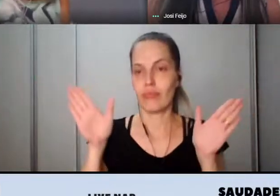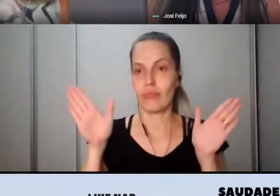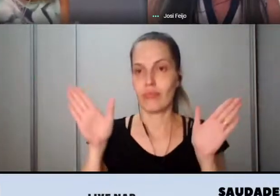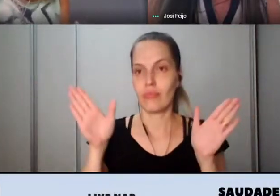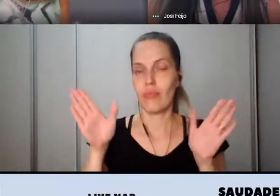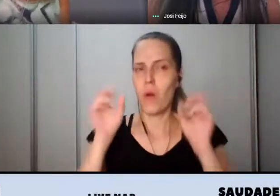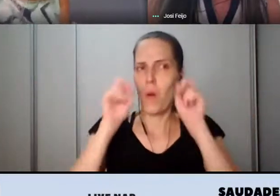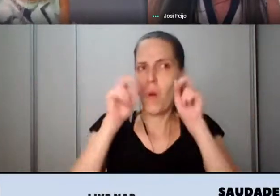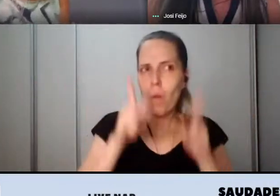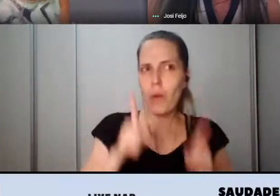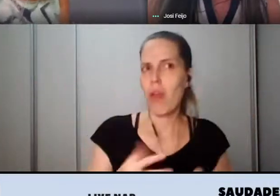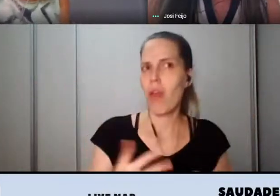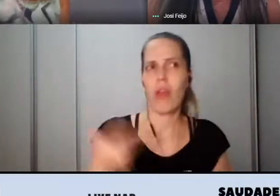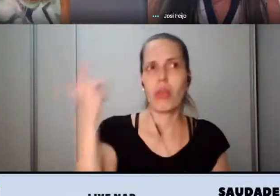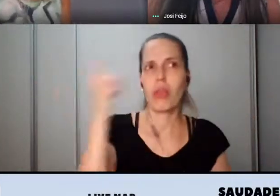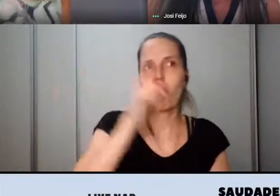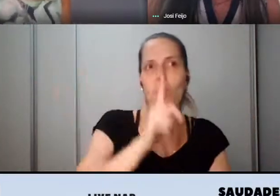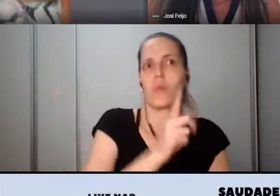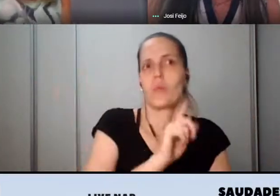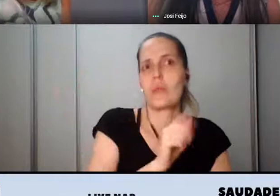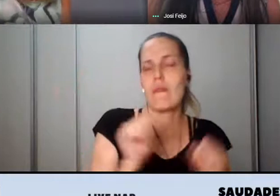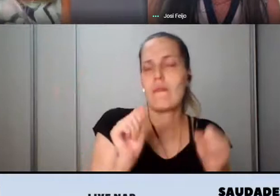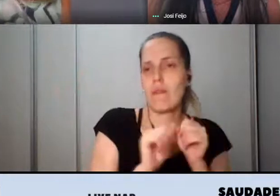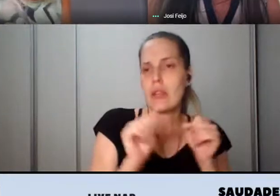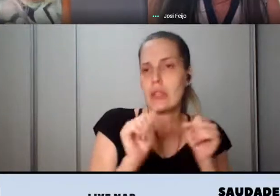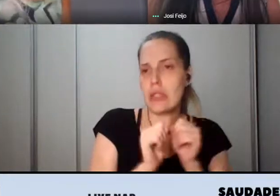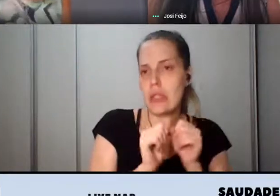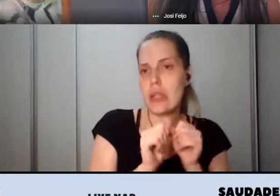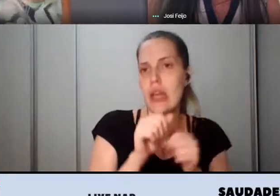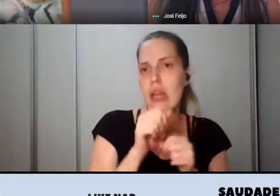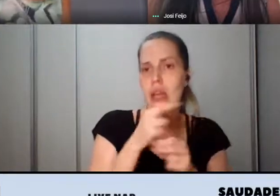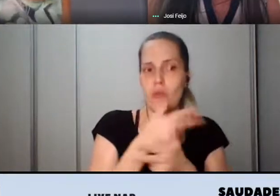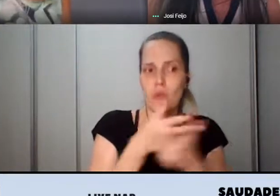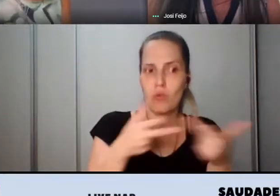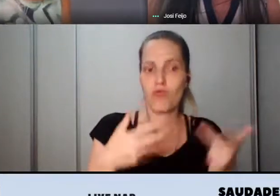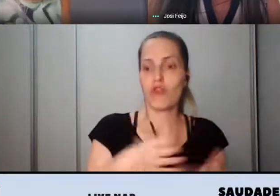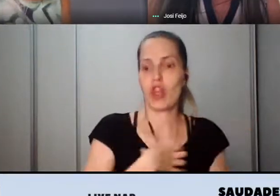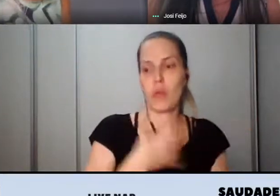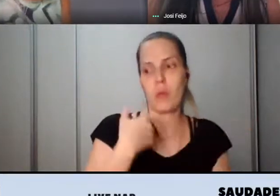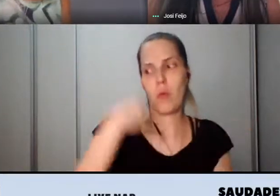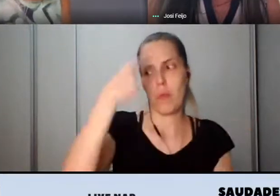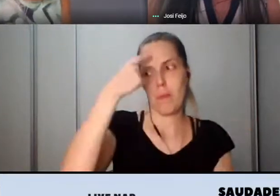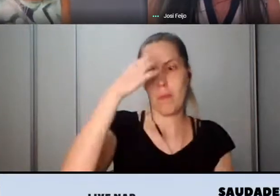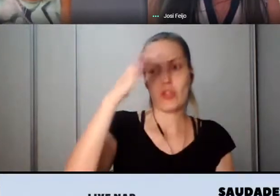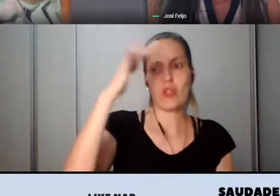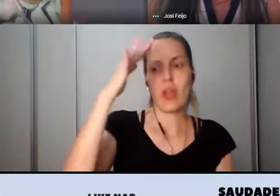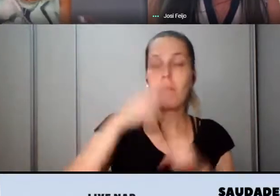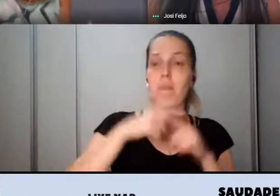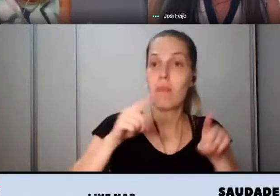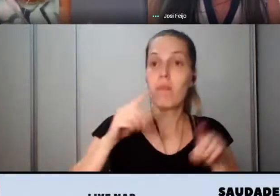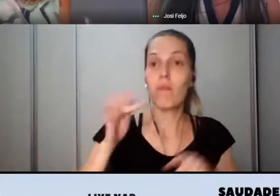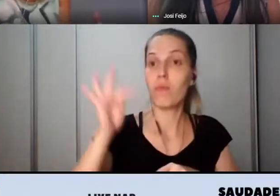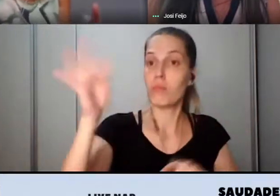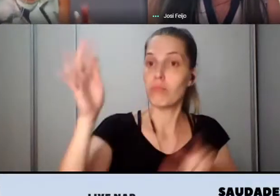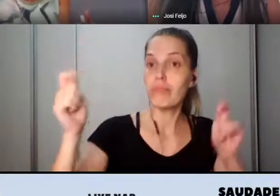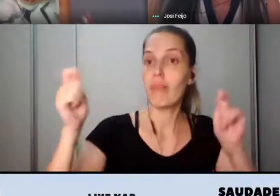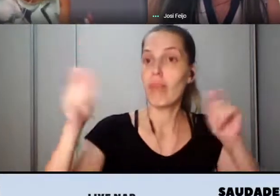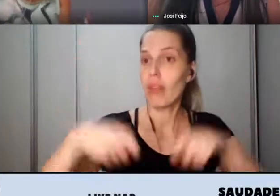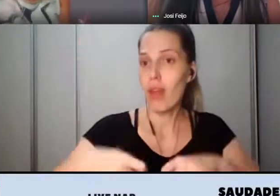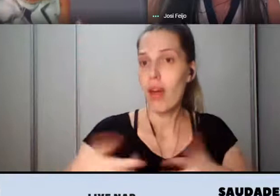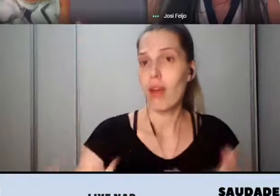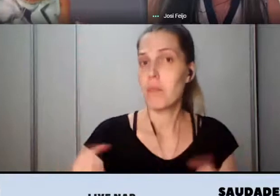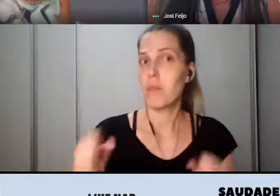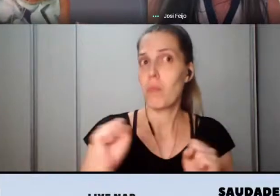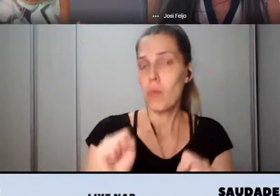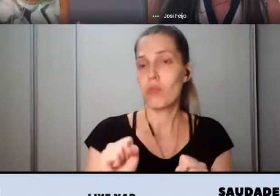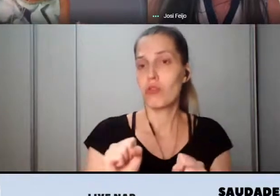desejava ou como se desejava agora, futuramente será, né? E bom, o que é possível de